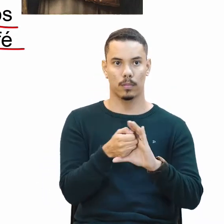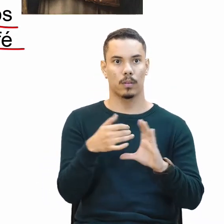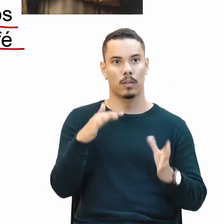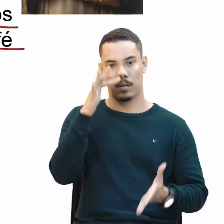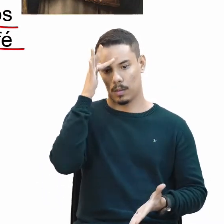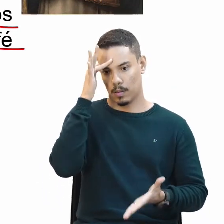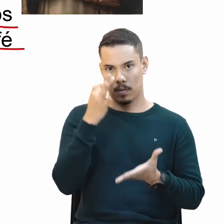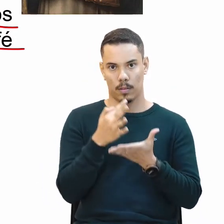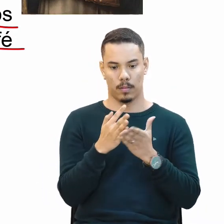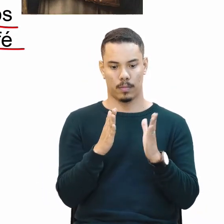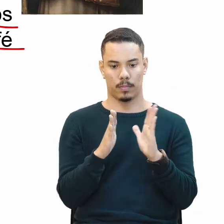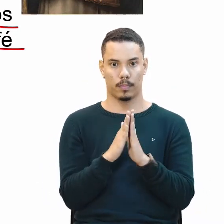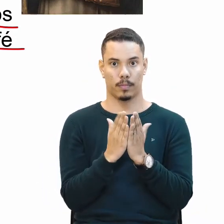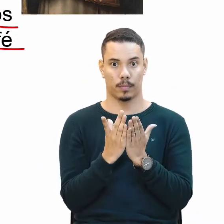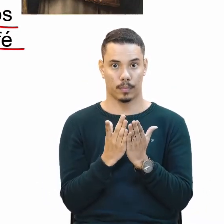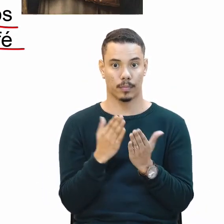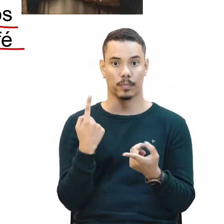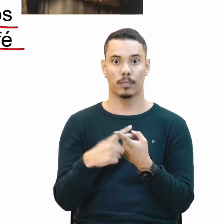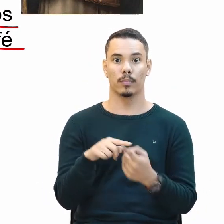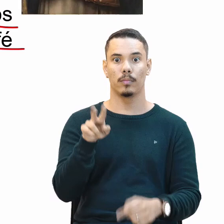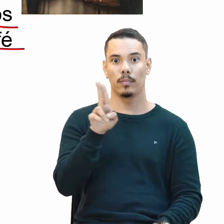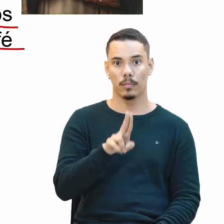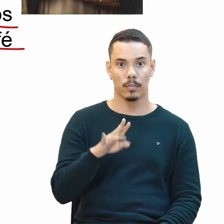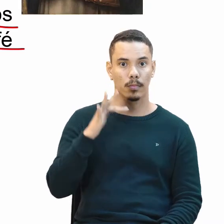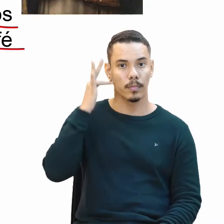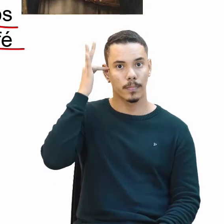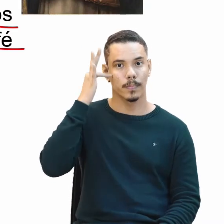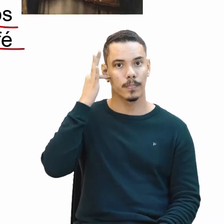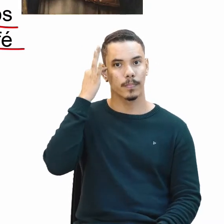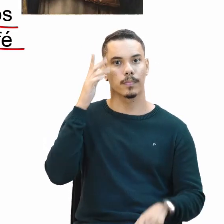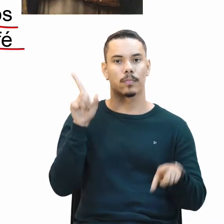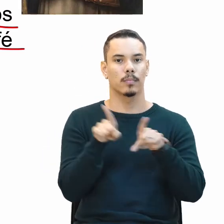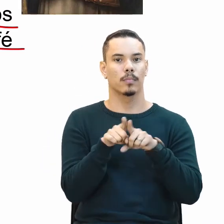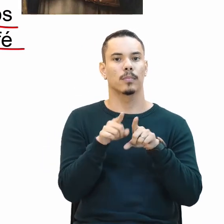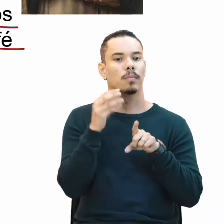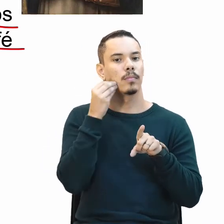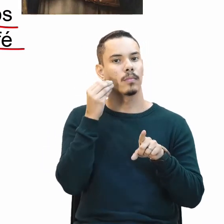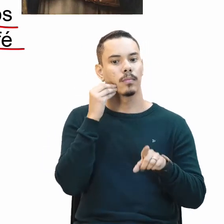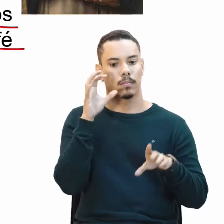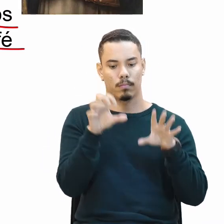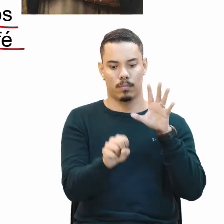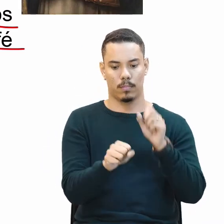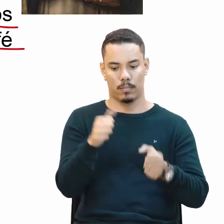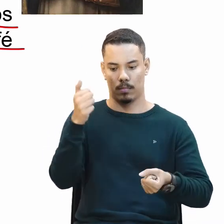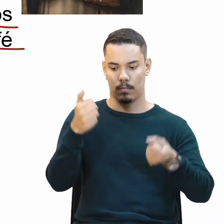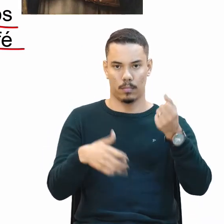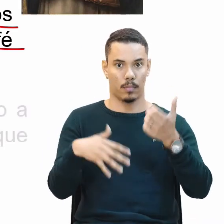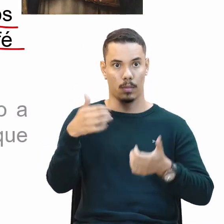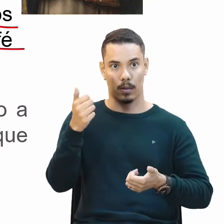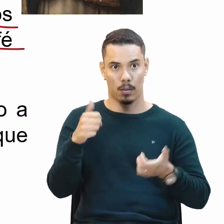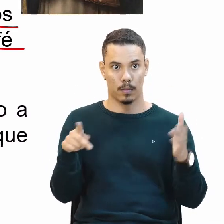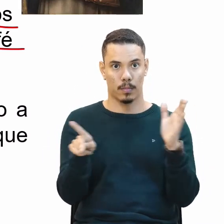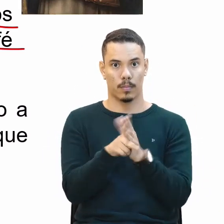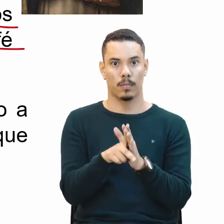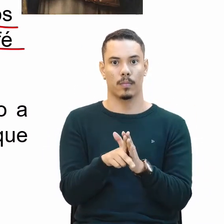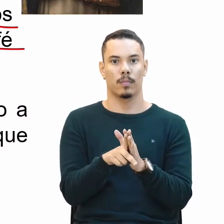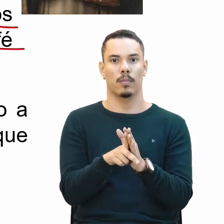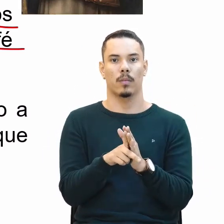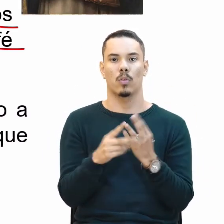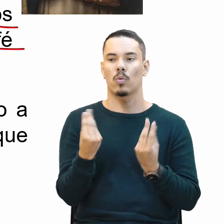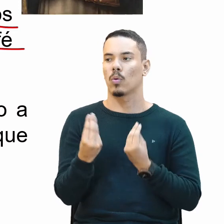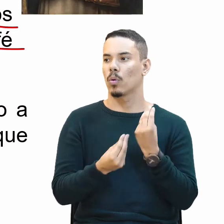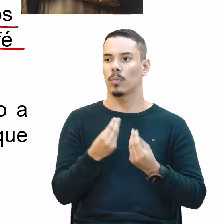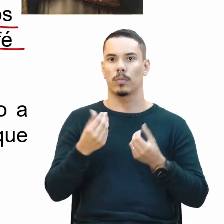cristã. Então ele usa da filosofia de Aristóteles para buscar esses argumentos que viessem a explicar os aspectos da